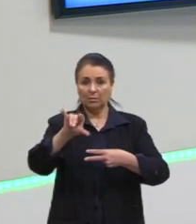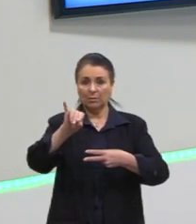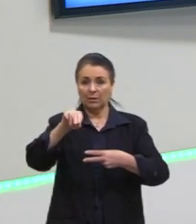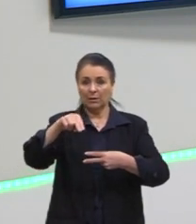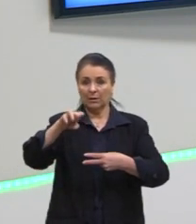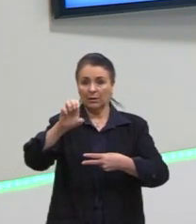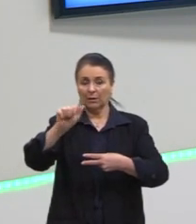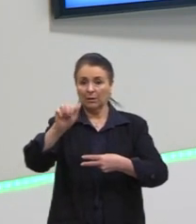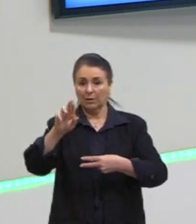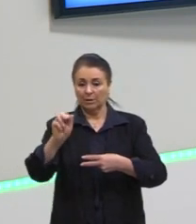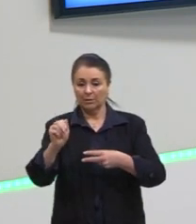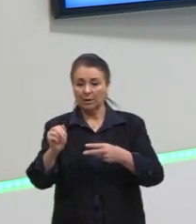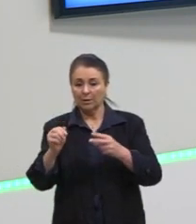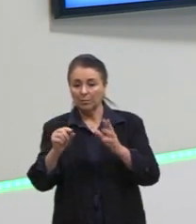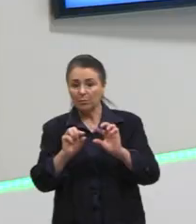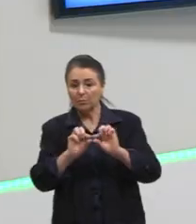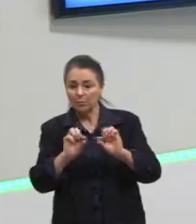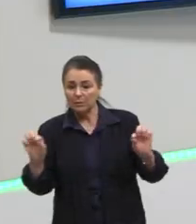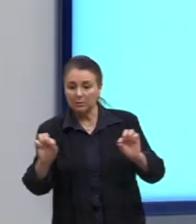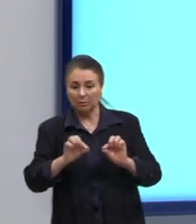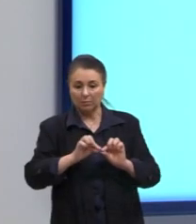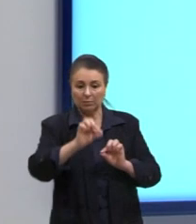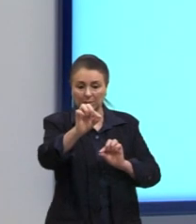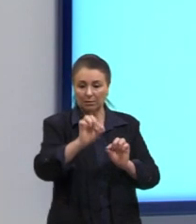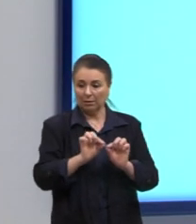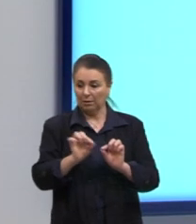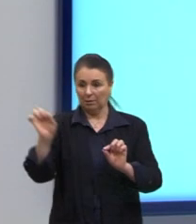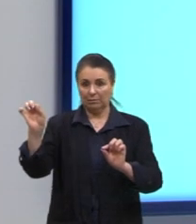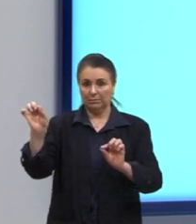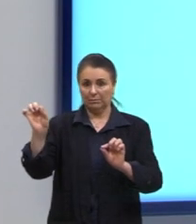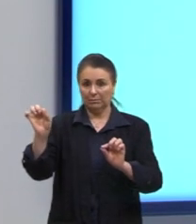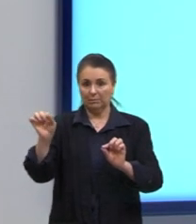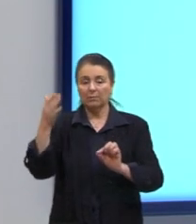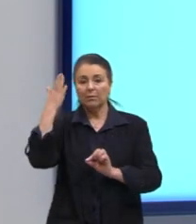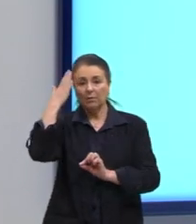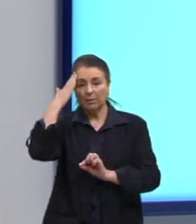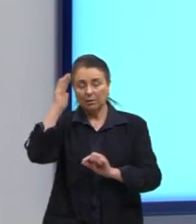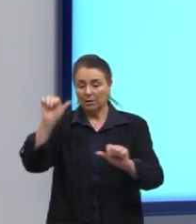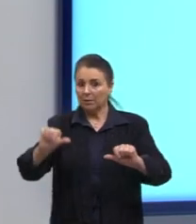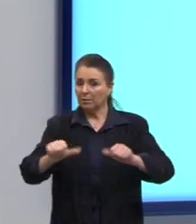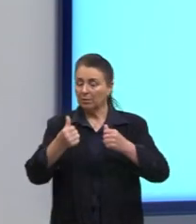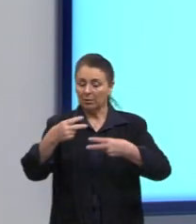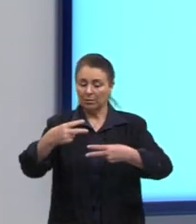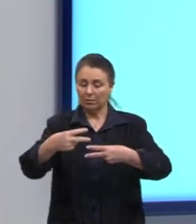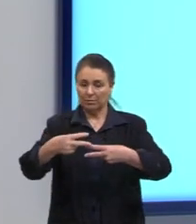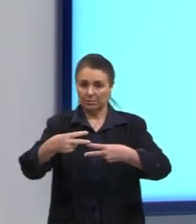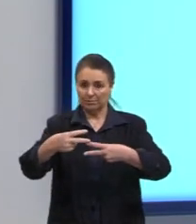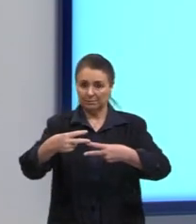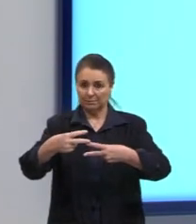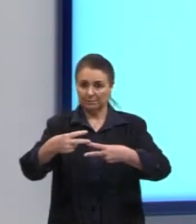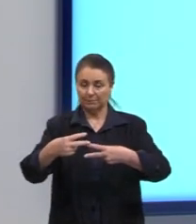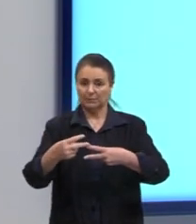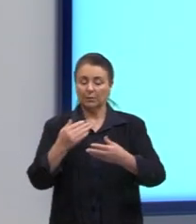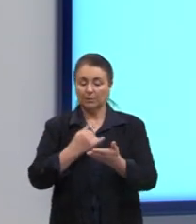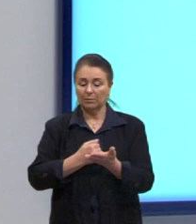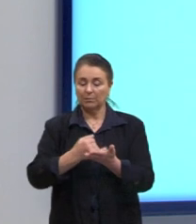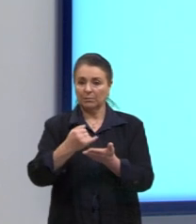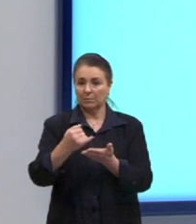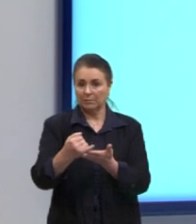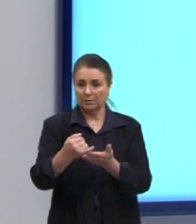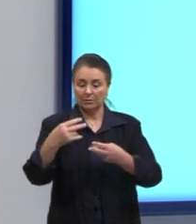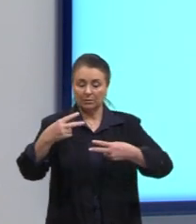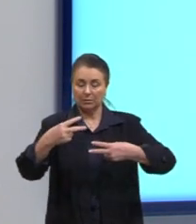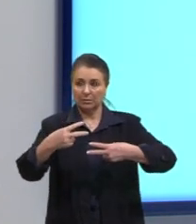a posição que ela tá né Então vamos entender melhor cada um desses coeficientes iniciando pelo